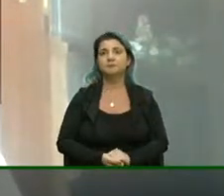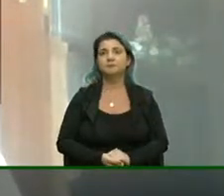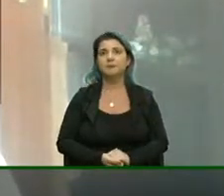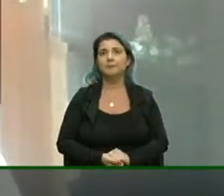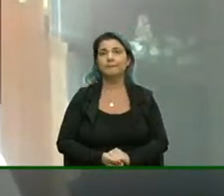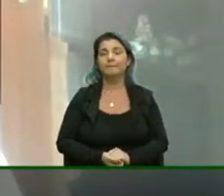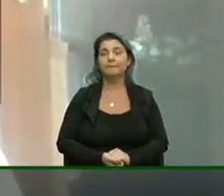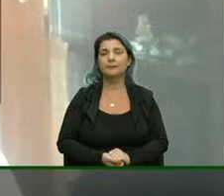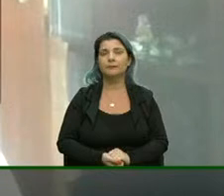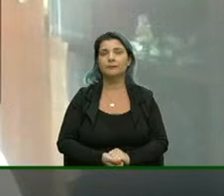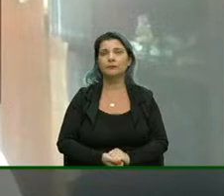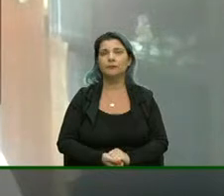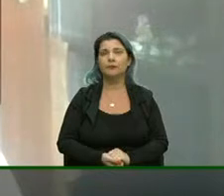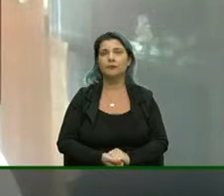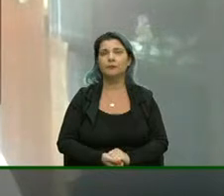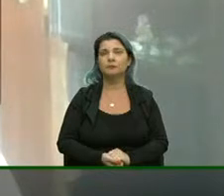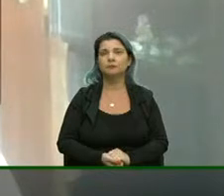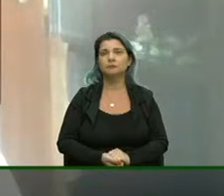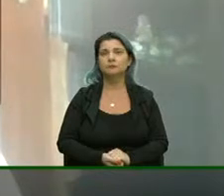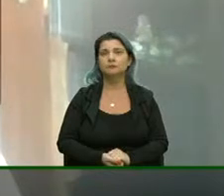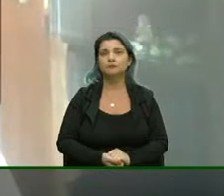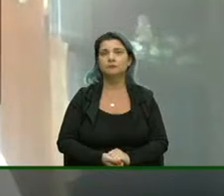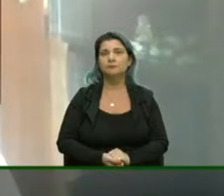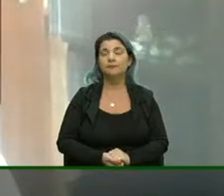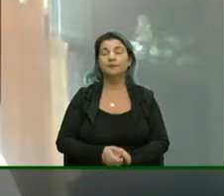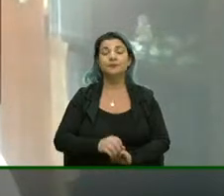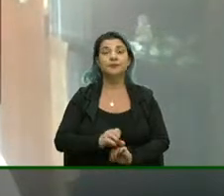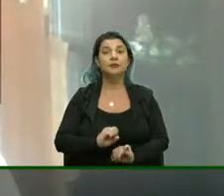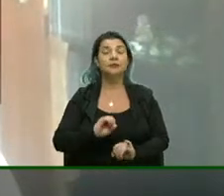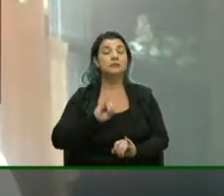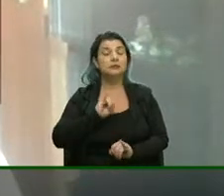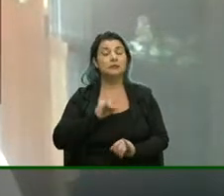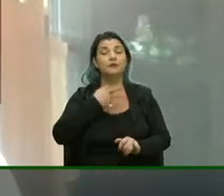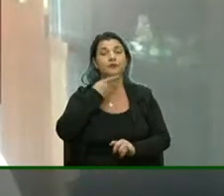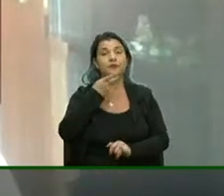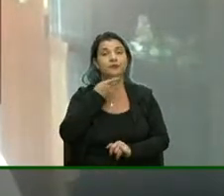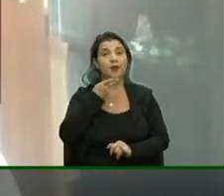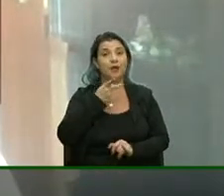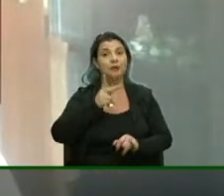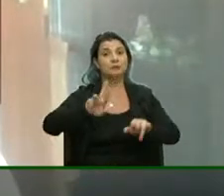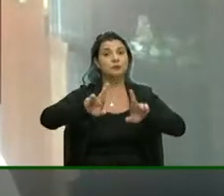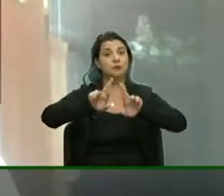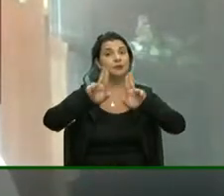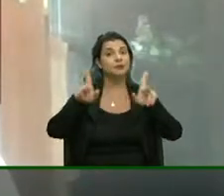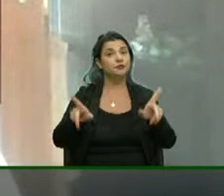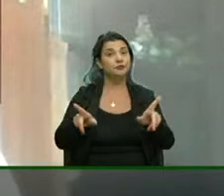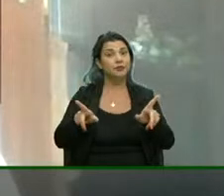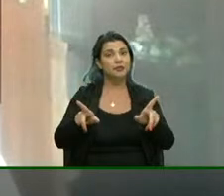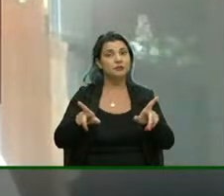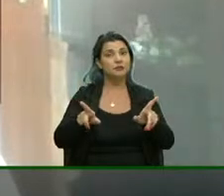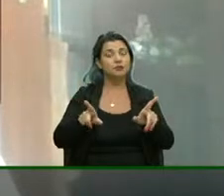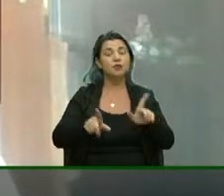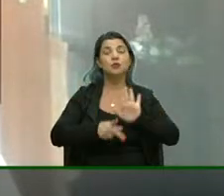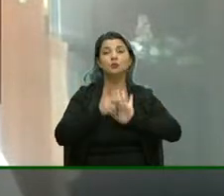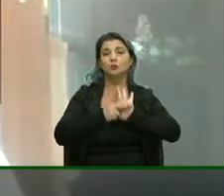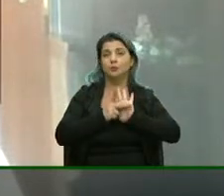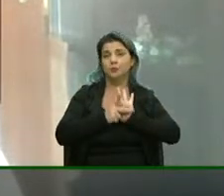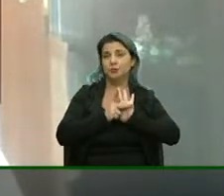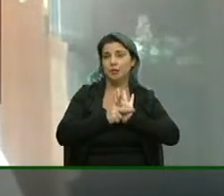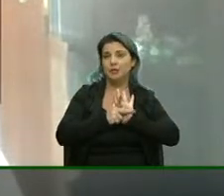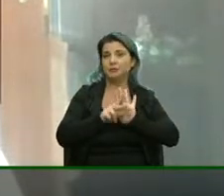E logicamente... se porventura também fala sobre a diferença do que está sendo no projeto original